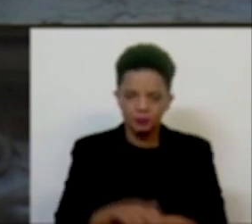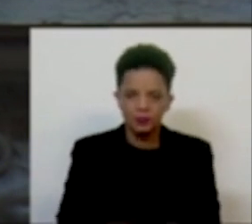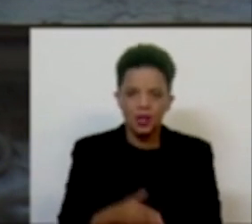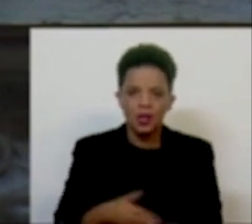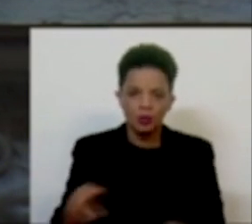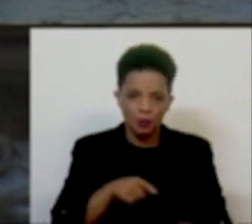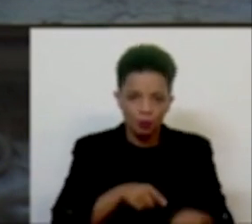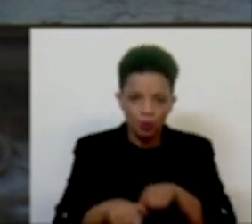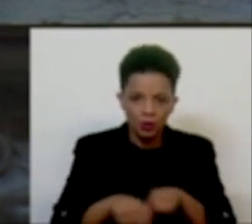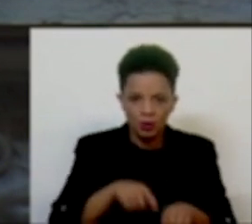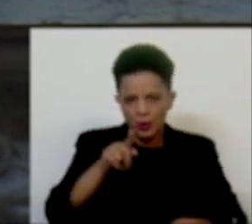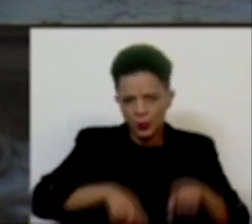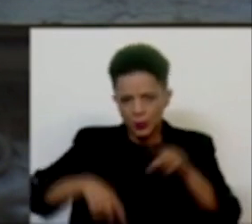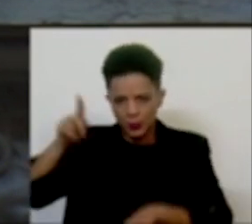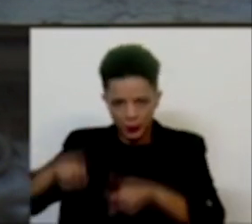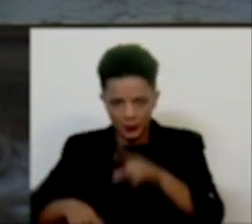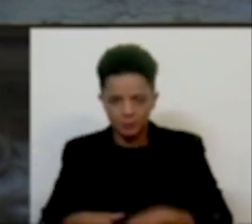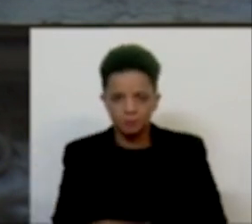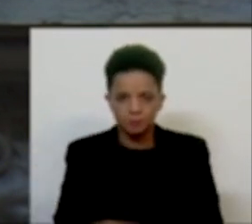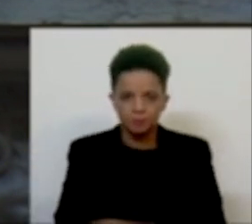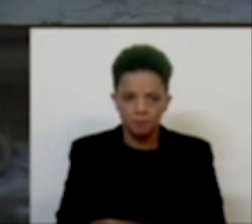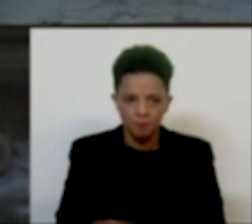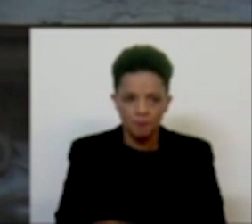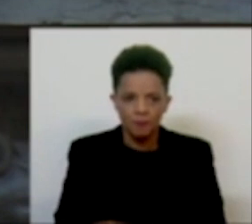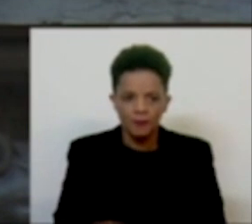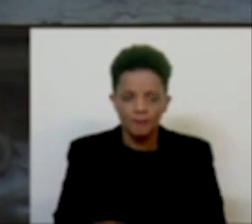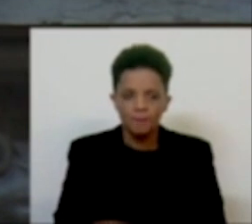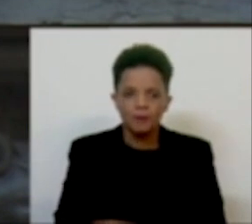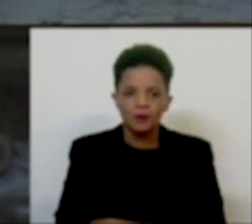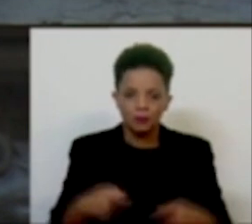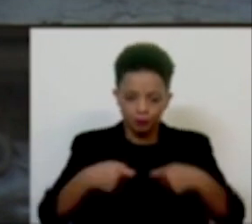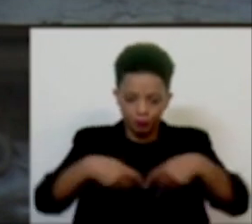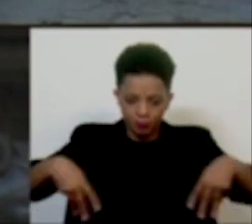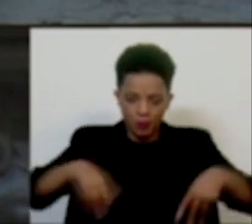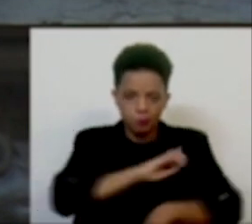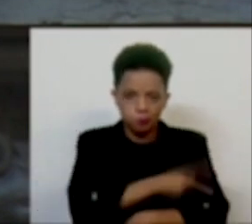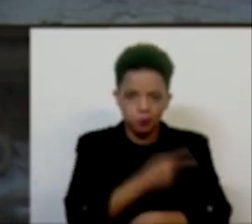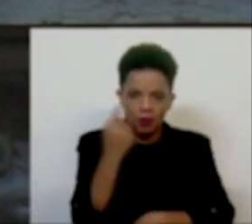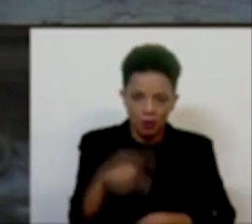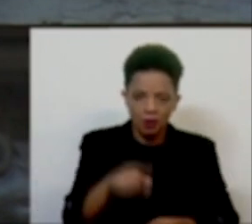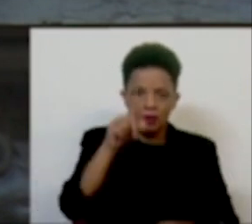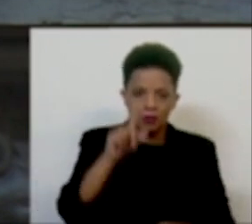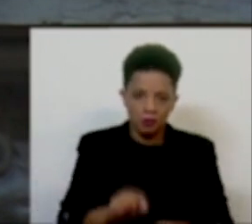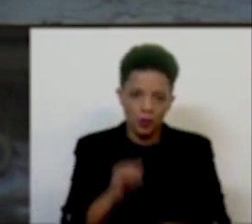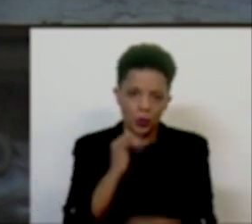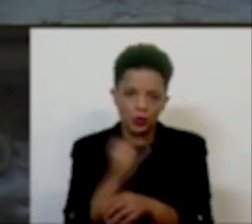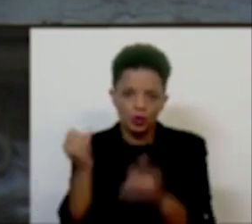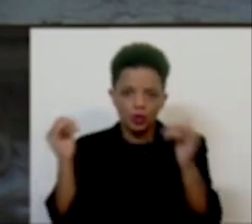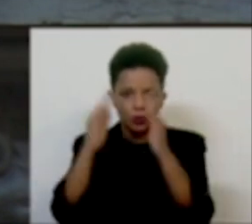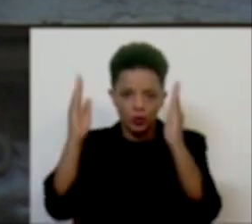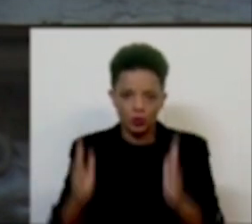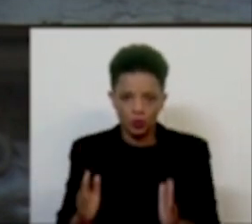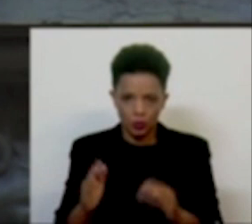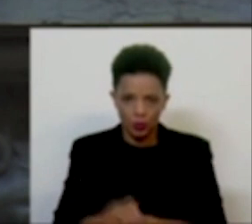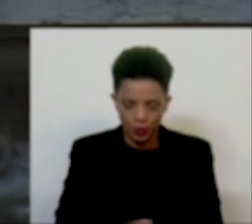são diferenciados. E pautarem-se os vários órgãos de soberania e demais instituições